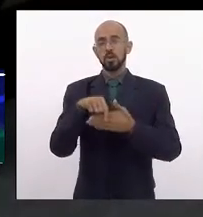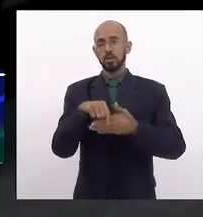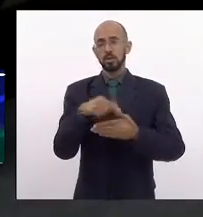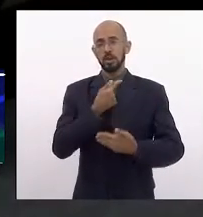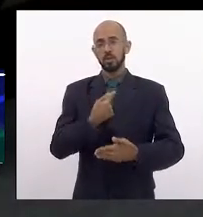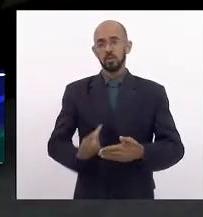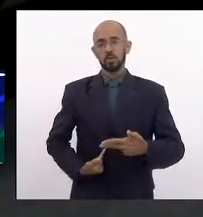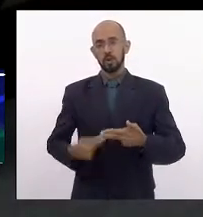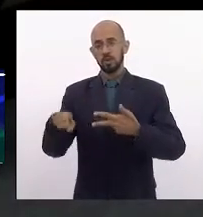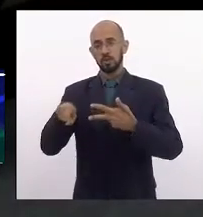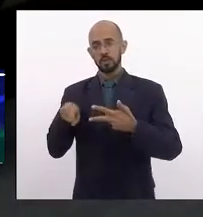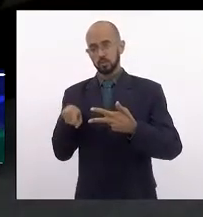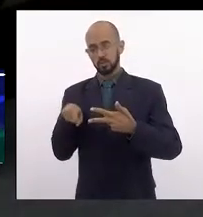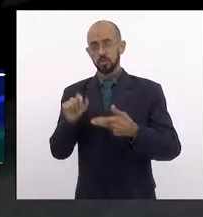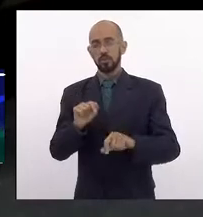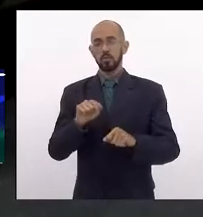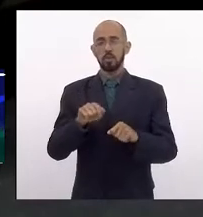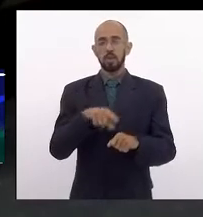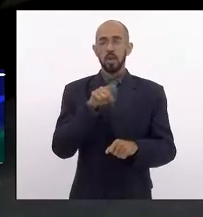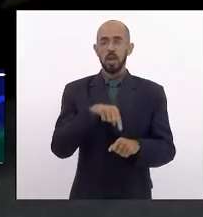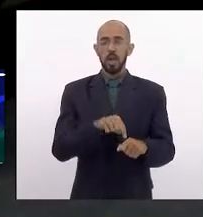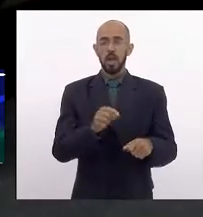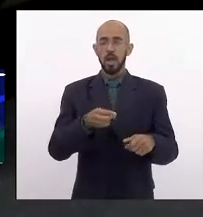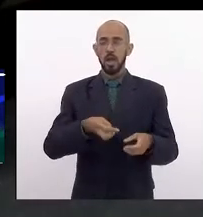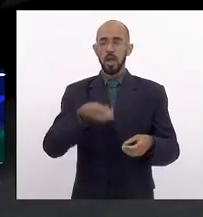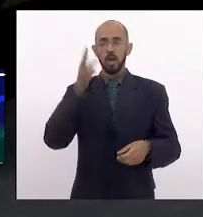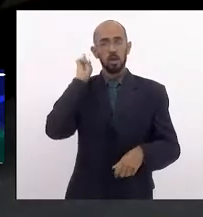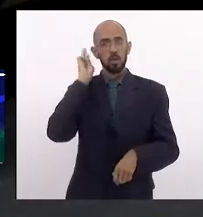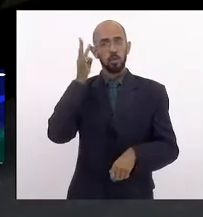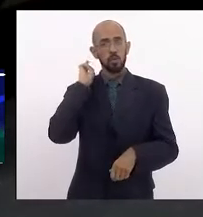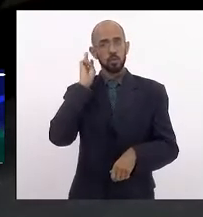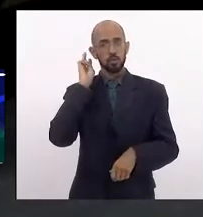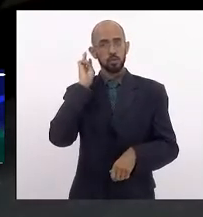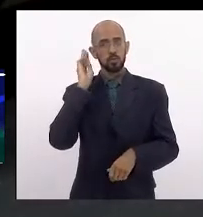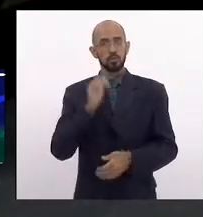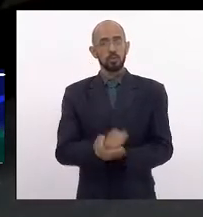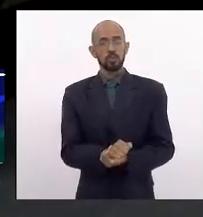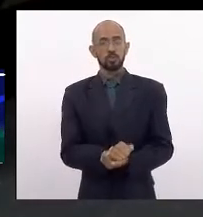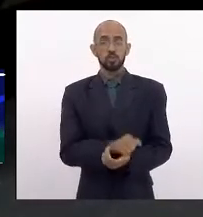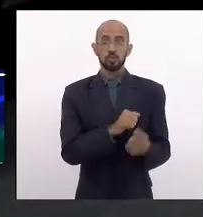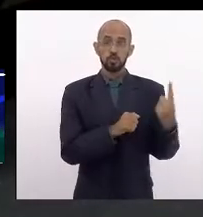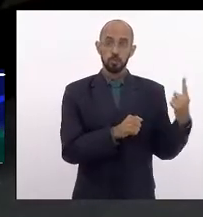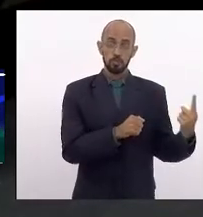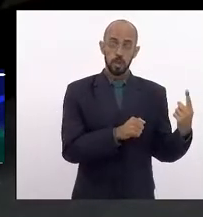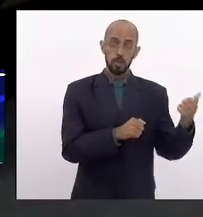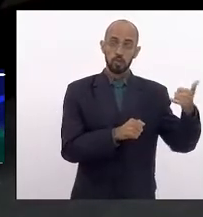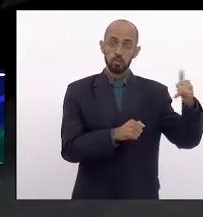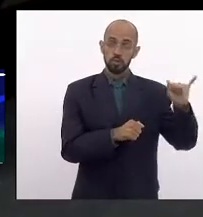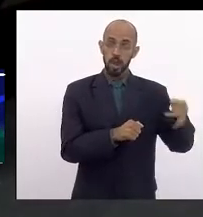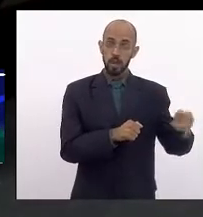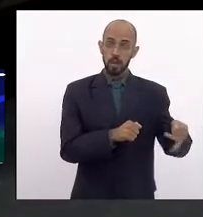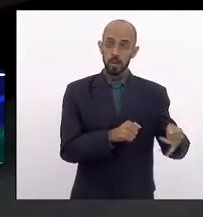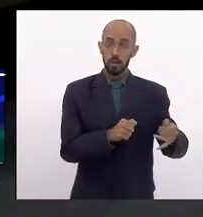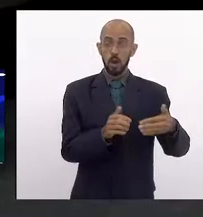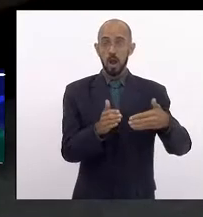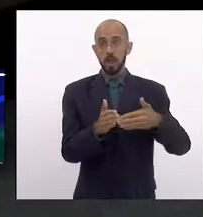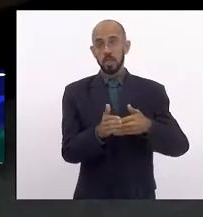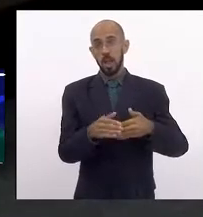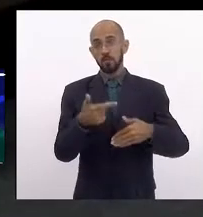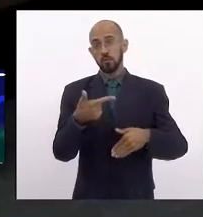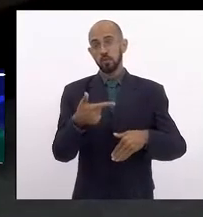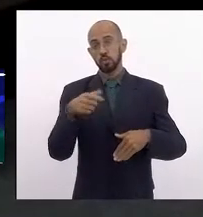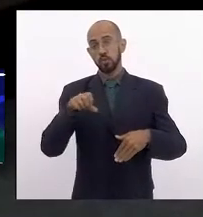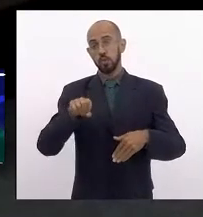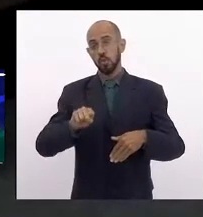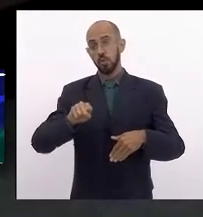é exercido pelo senhor Wilson José Viseu de um do um de dois mil e Vinte a vinte e